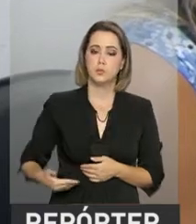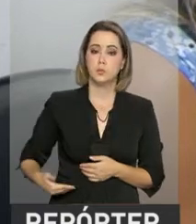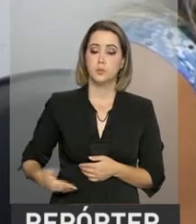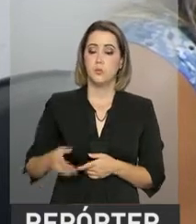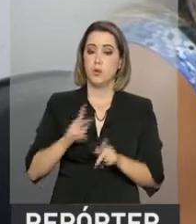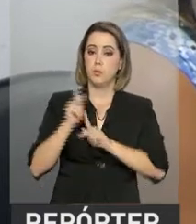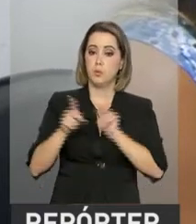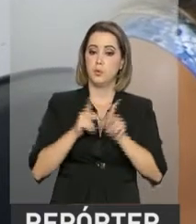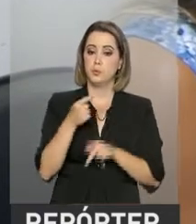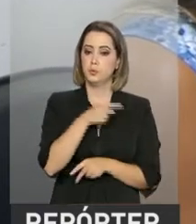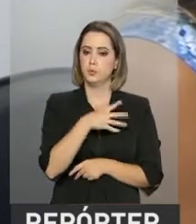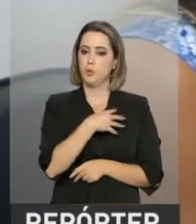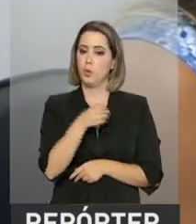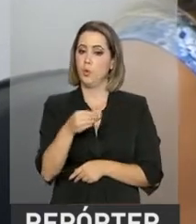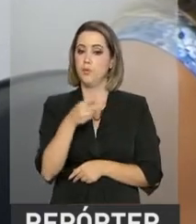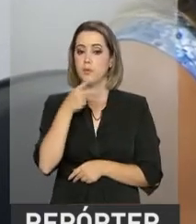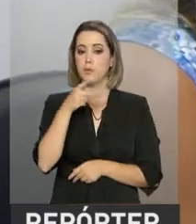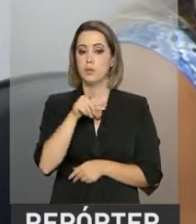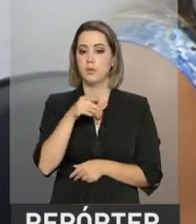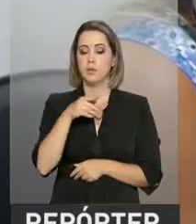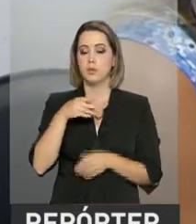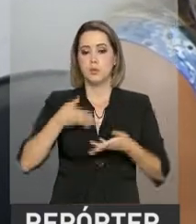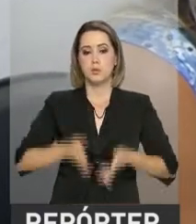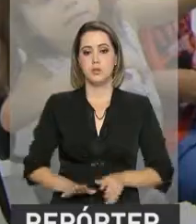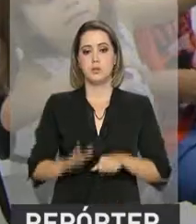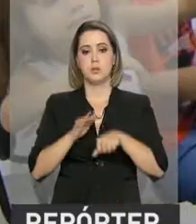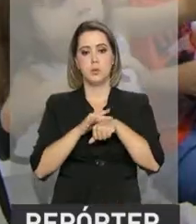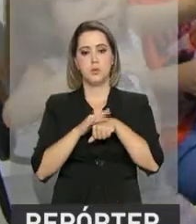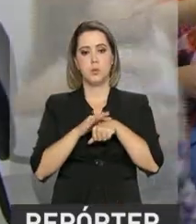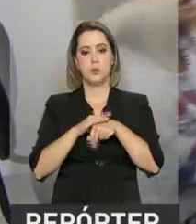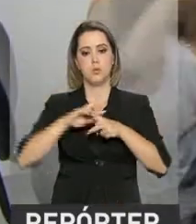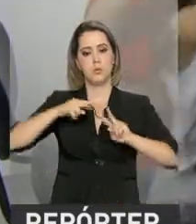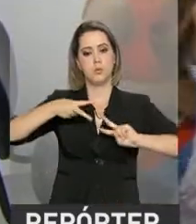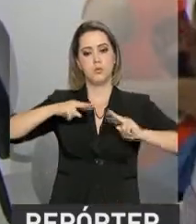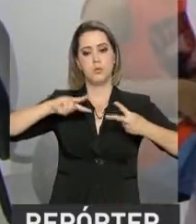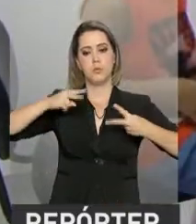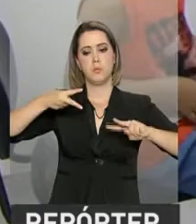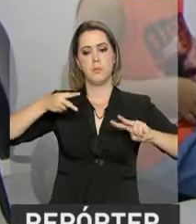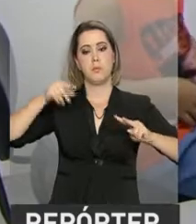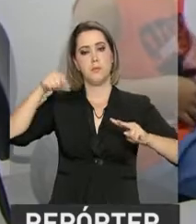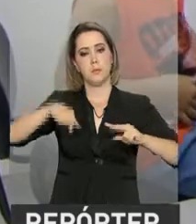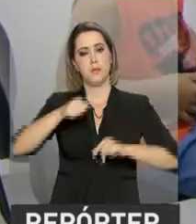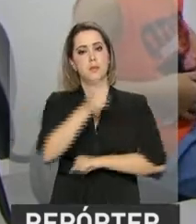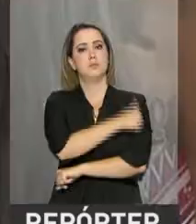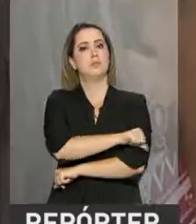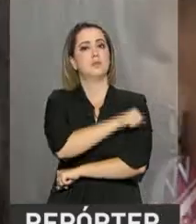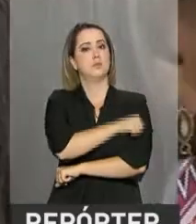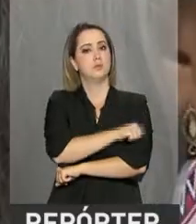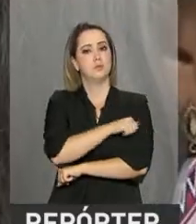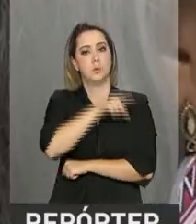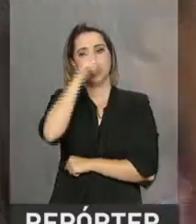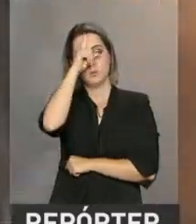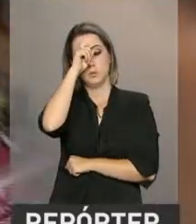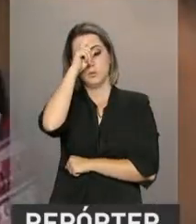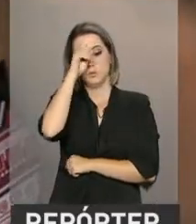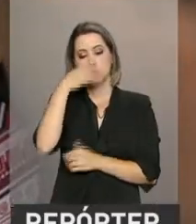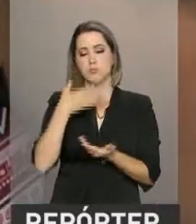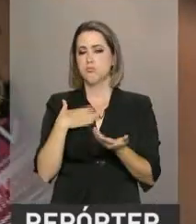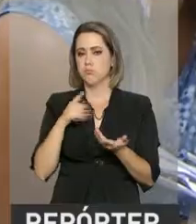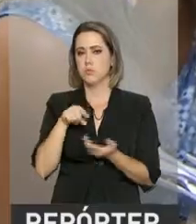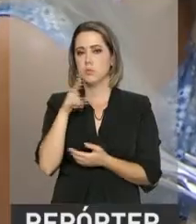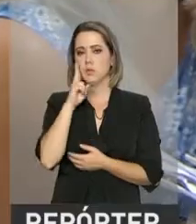o filho de fernanda nasceu com uma doença genética na ouvidoria deste hospital carioca na lagoa ela aproveita para tirar